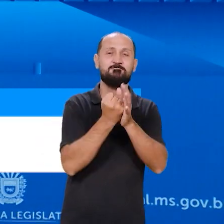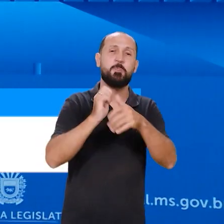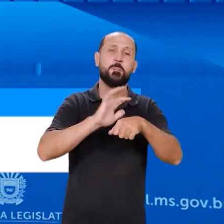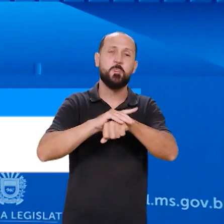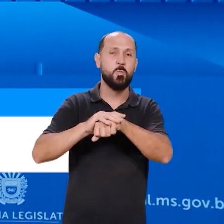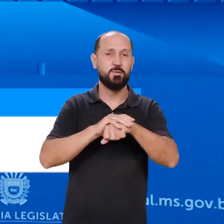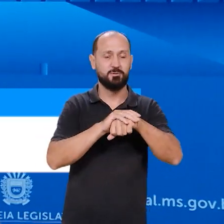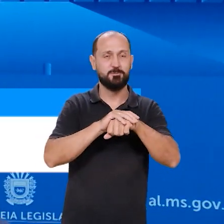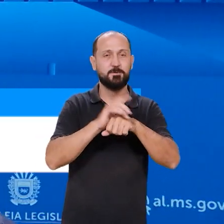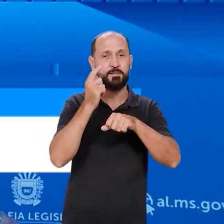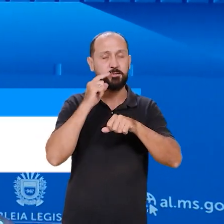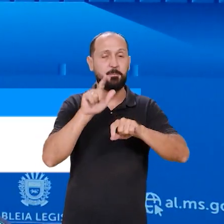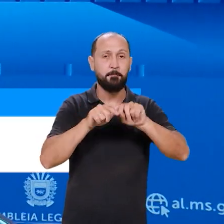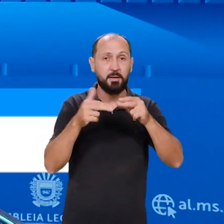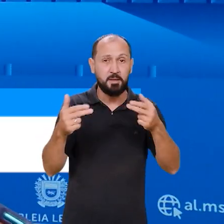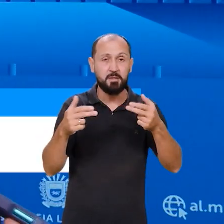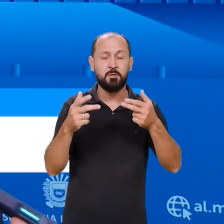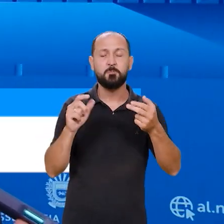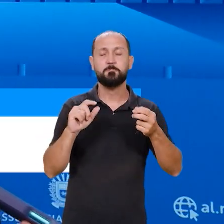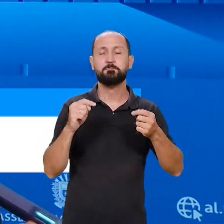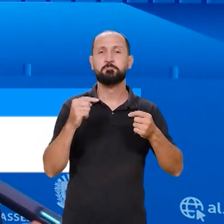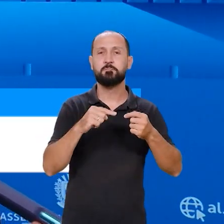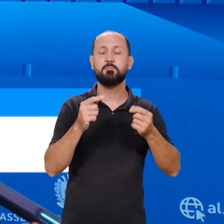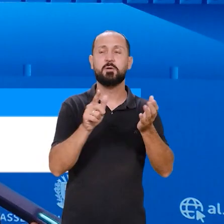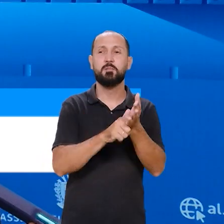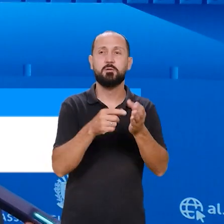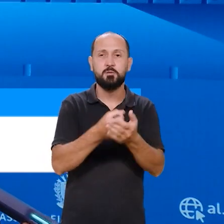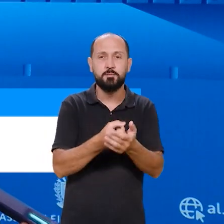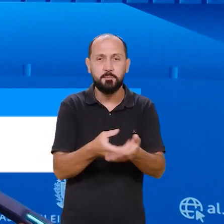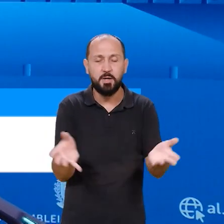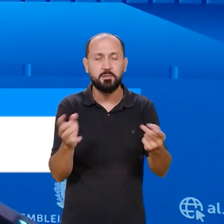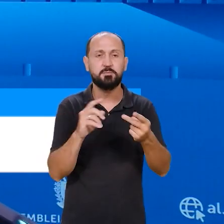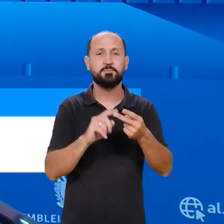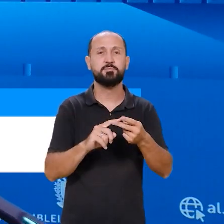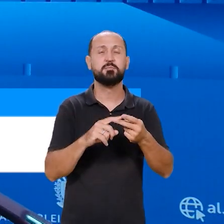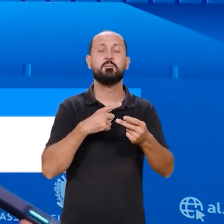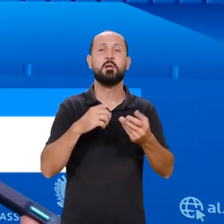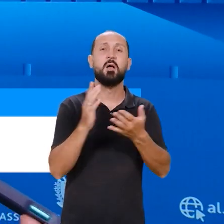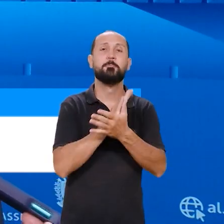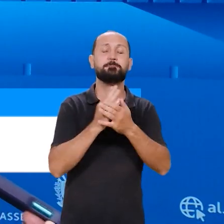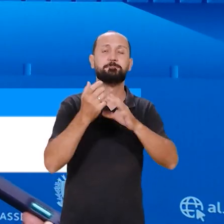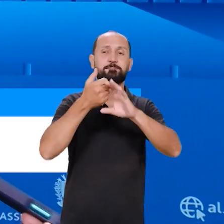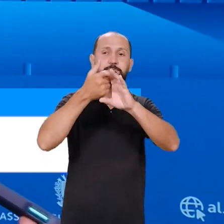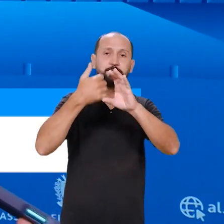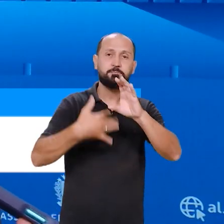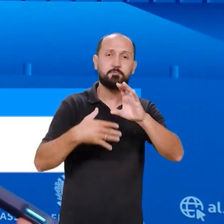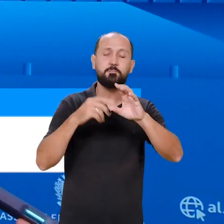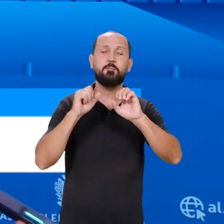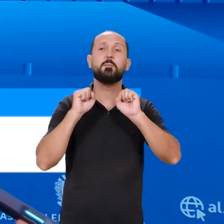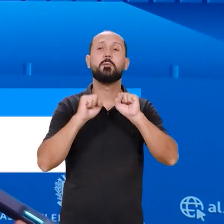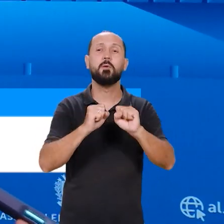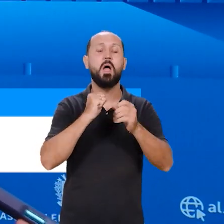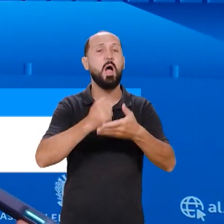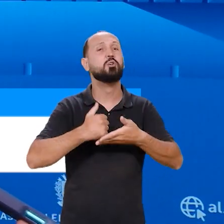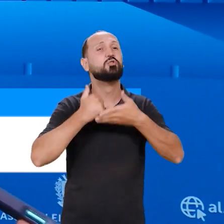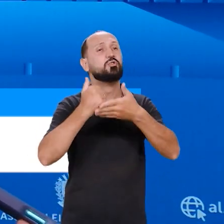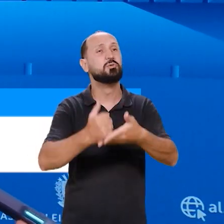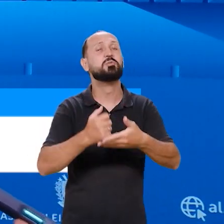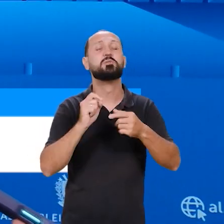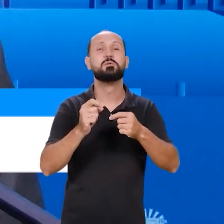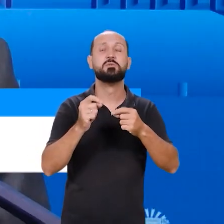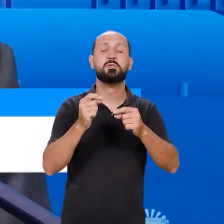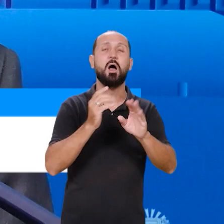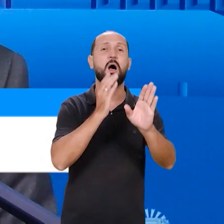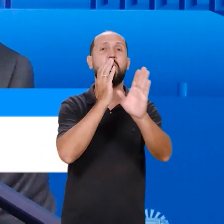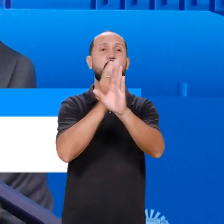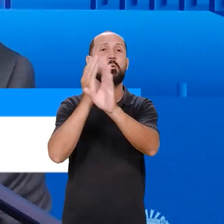chaga. Com esse nosso material de panfleto tem algumas características que podem